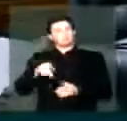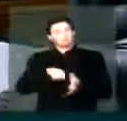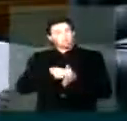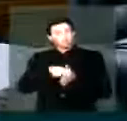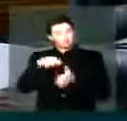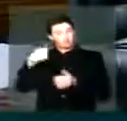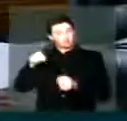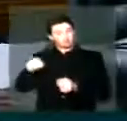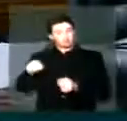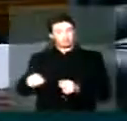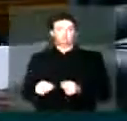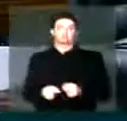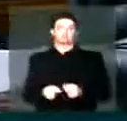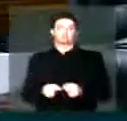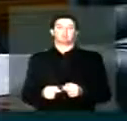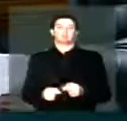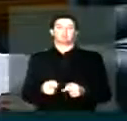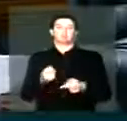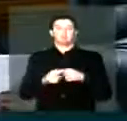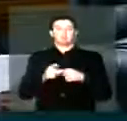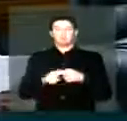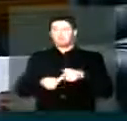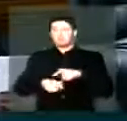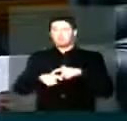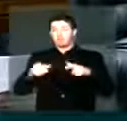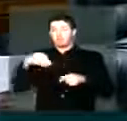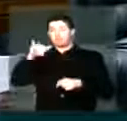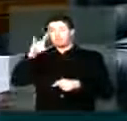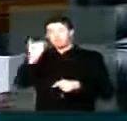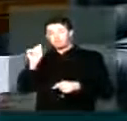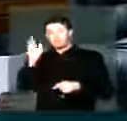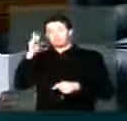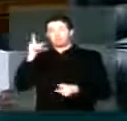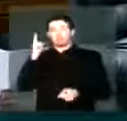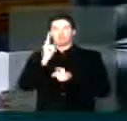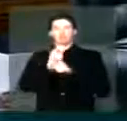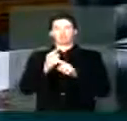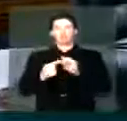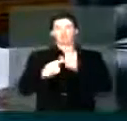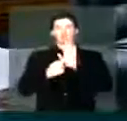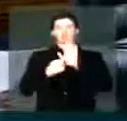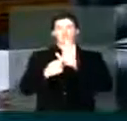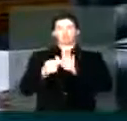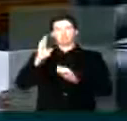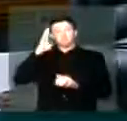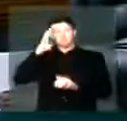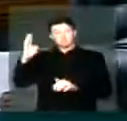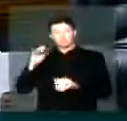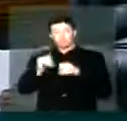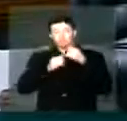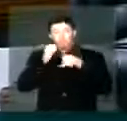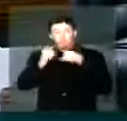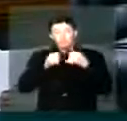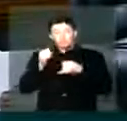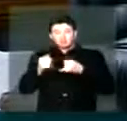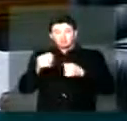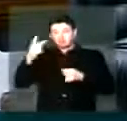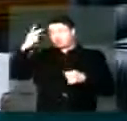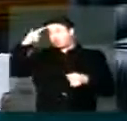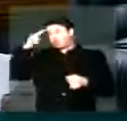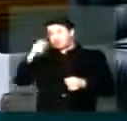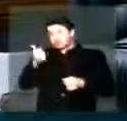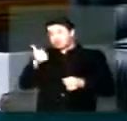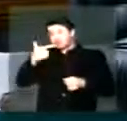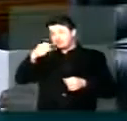apurar, em que grande parte da mídia já está colocando o maior vazamento de dados da história,